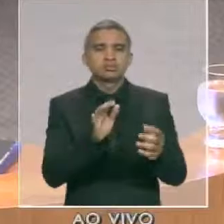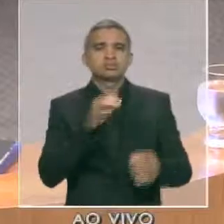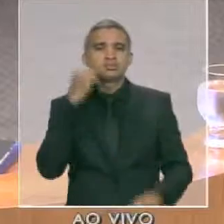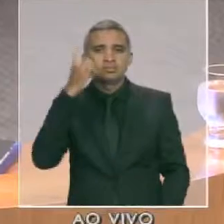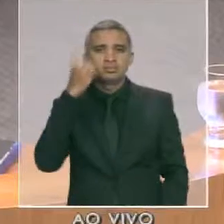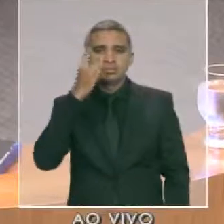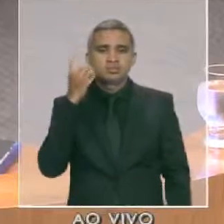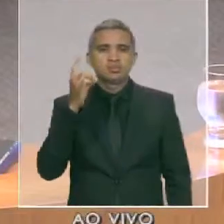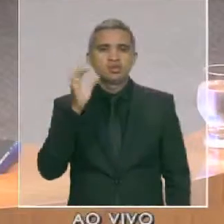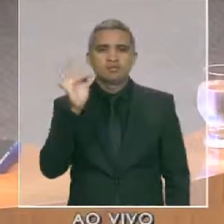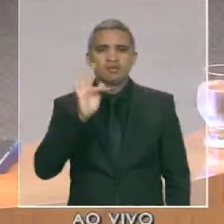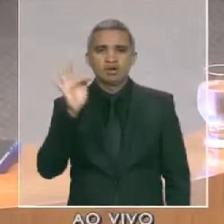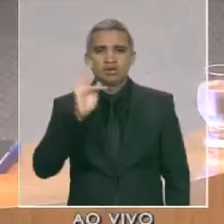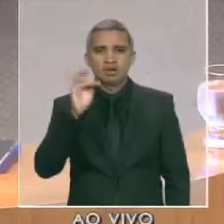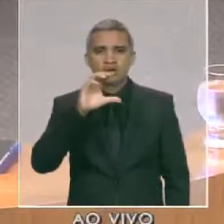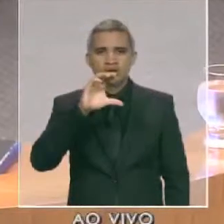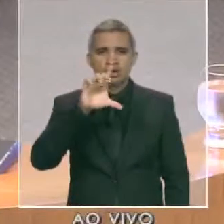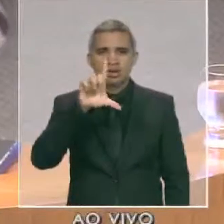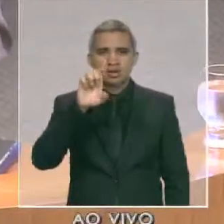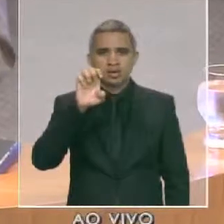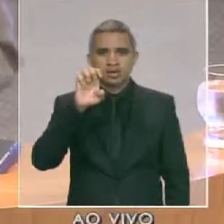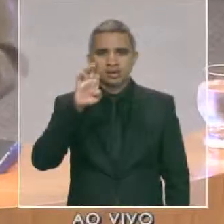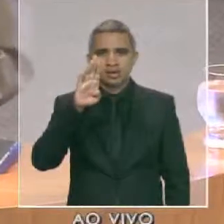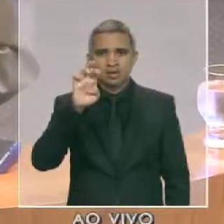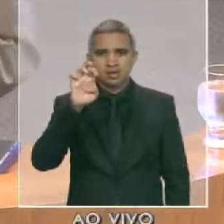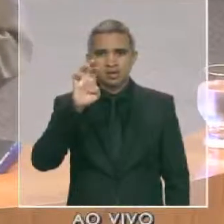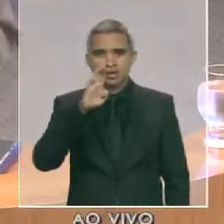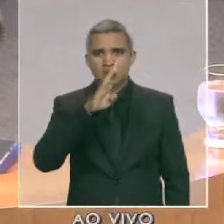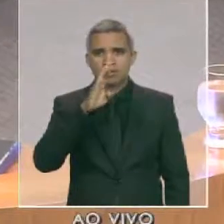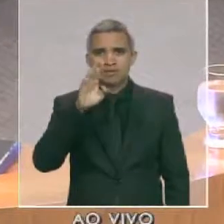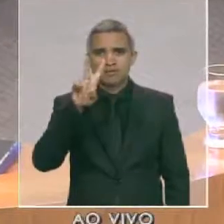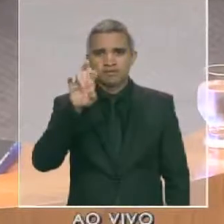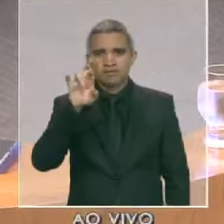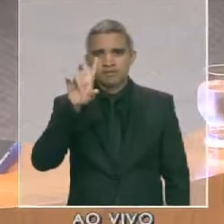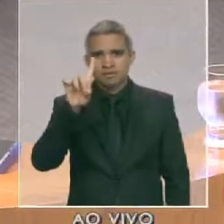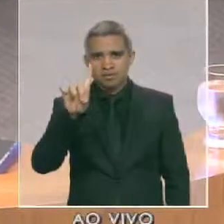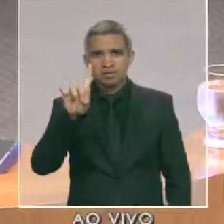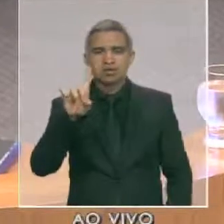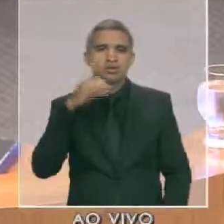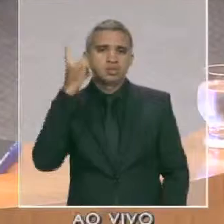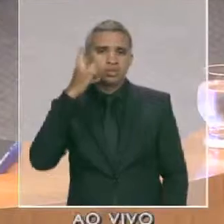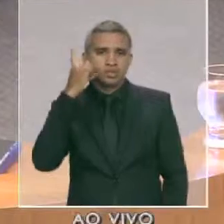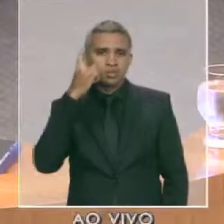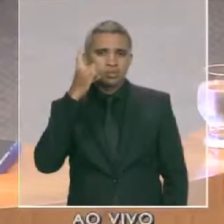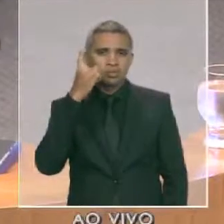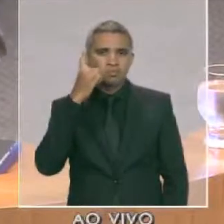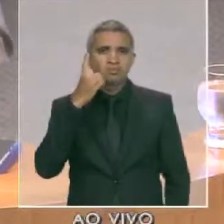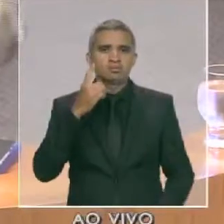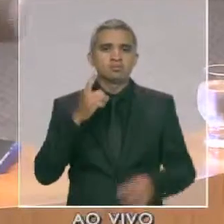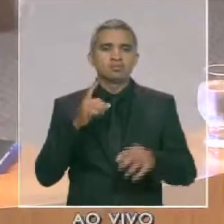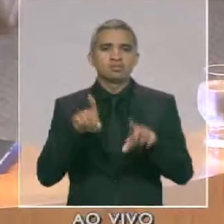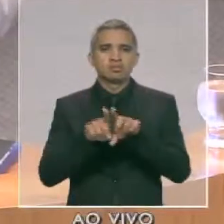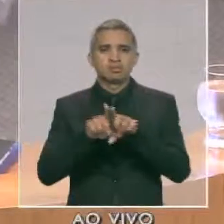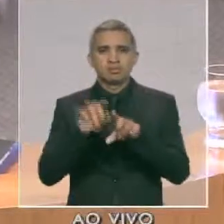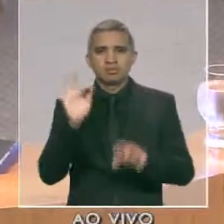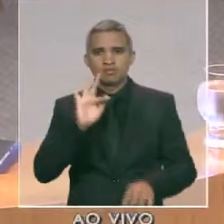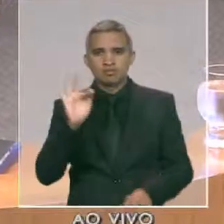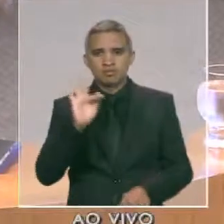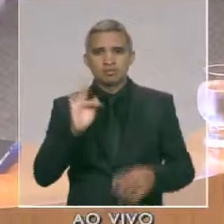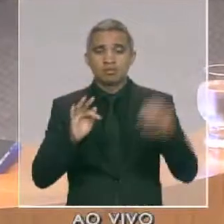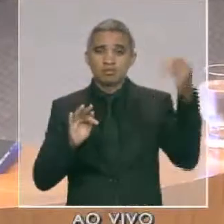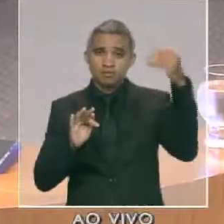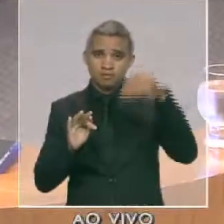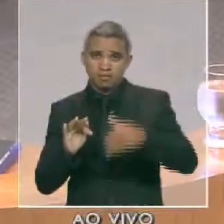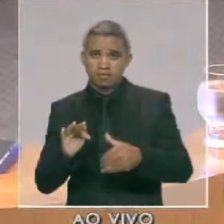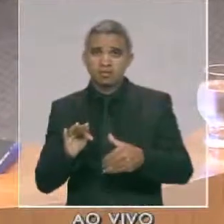Verde, pela deputada federal que veio ao Maranhão realmente externar essa condição, que coordena o